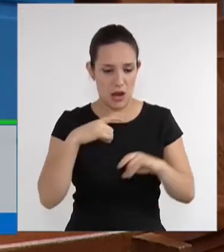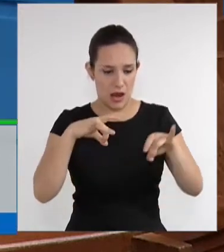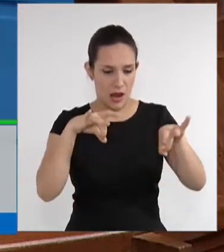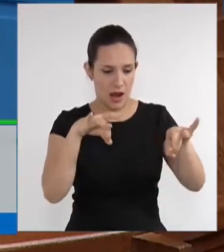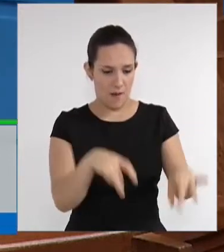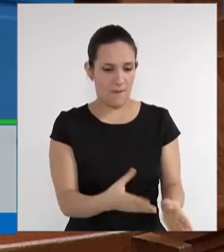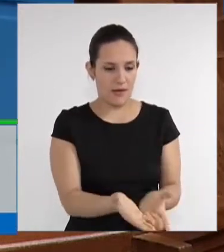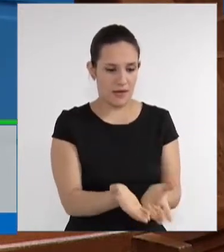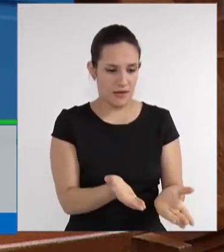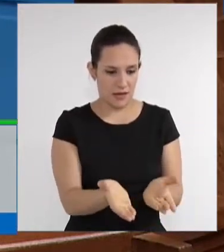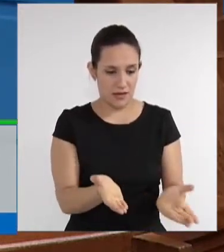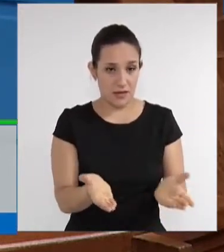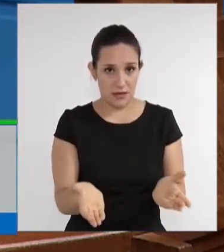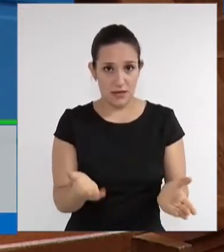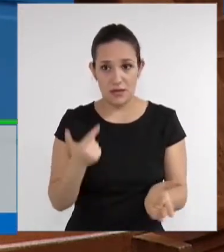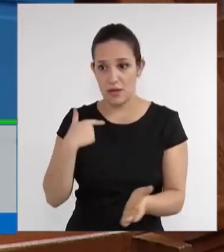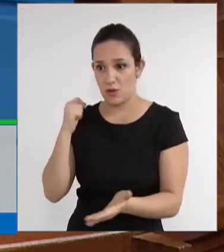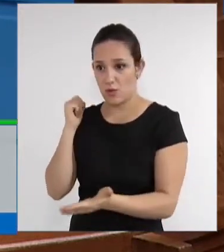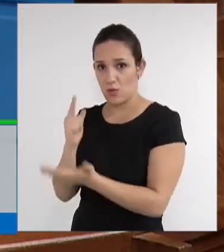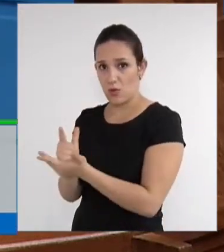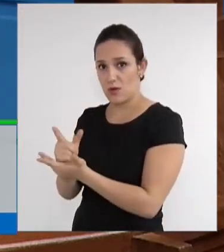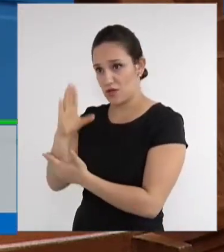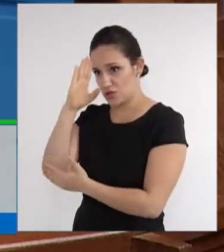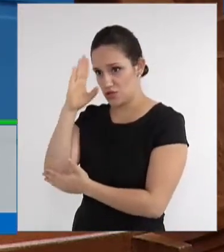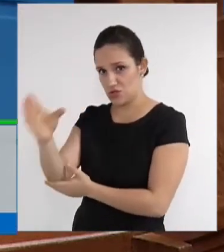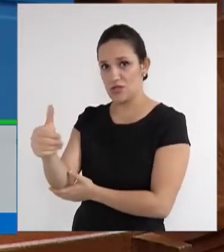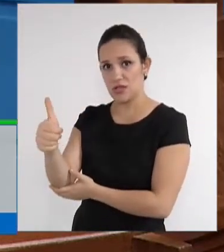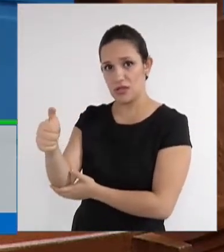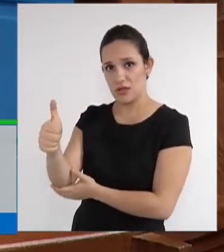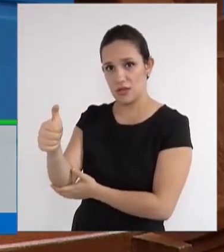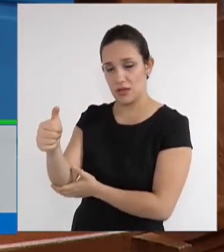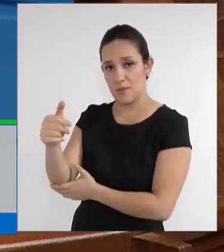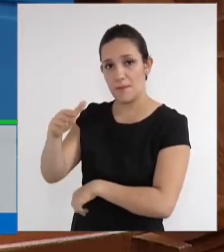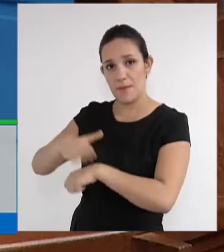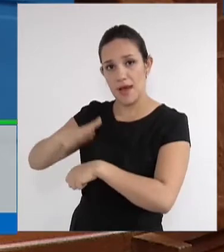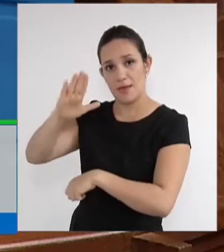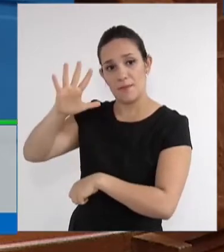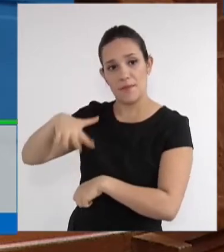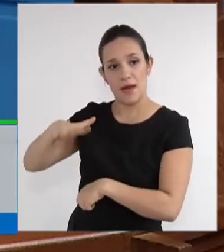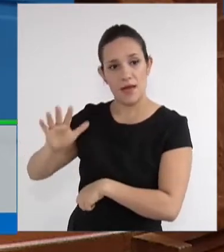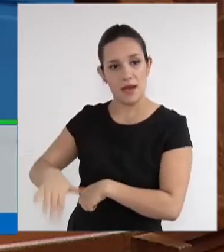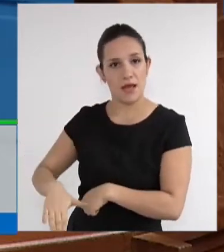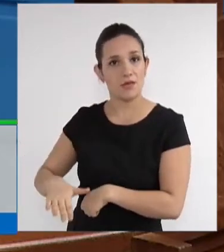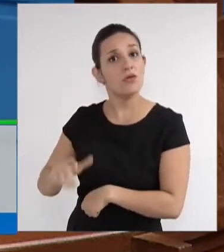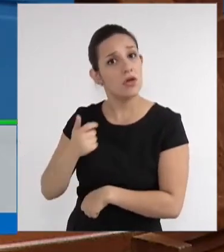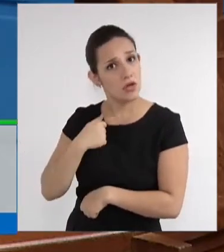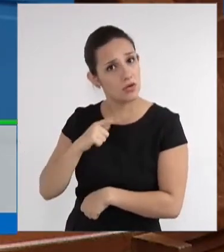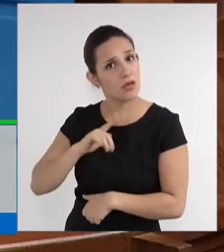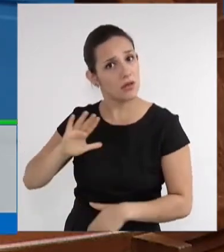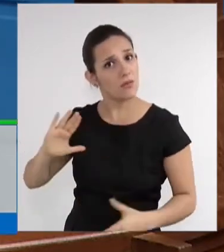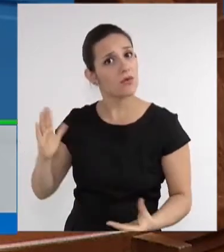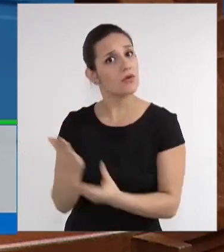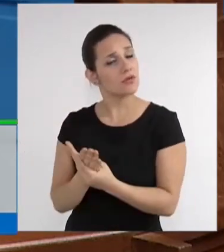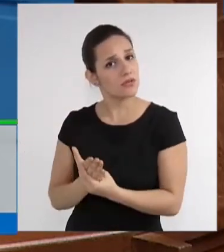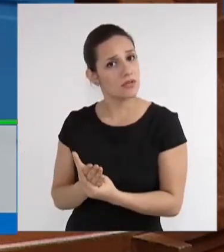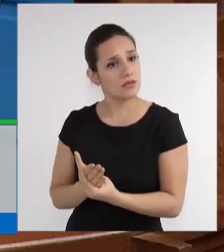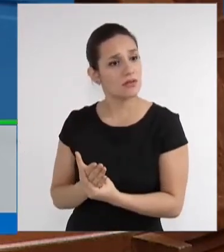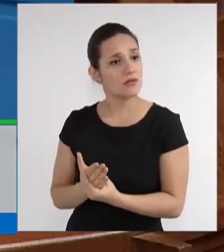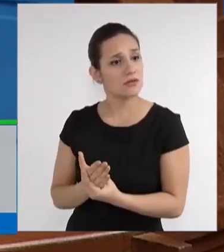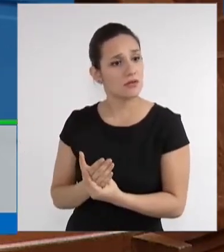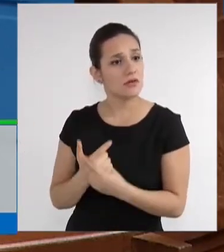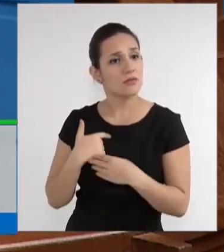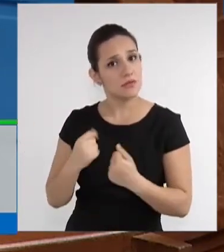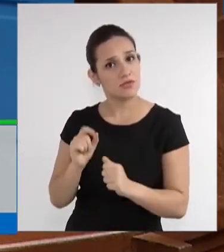e comprar essa caneta de forma direta pela metade do preço, eu serei, deputado Dr. Paulo Silva, obrigado